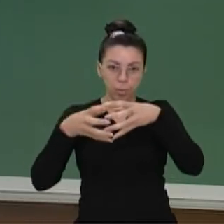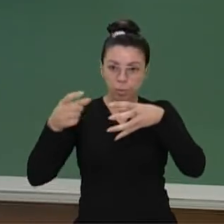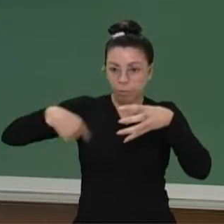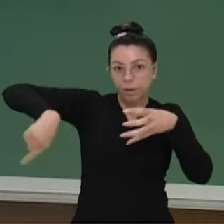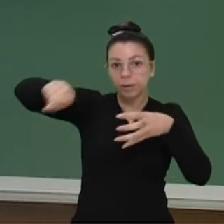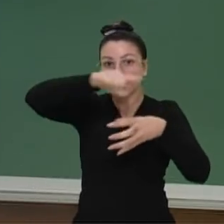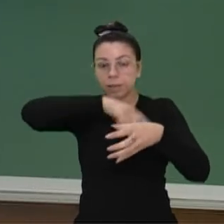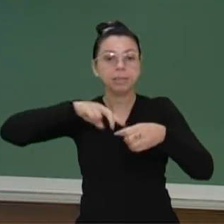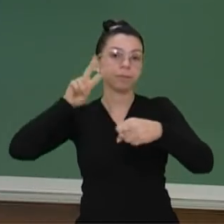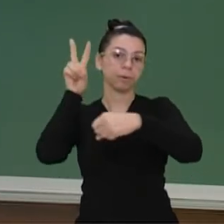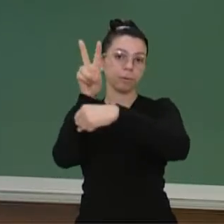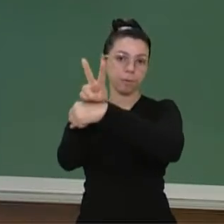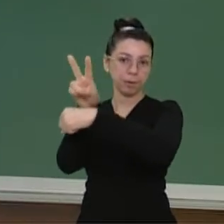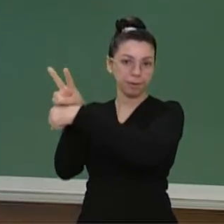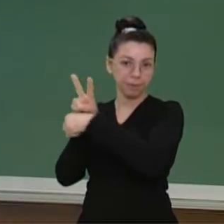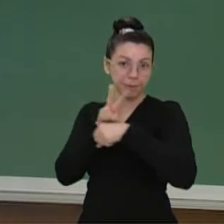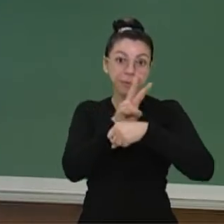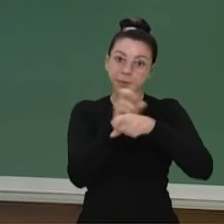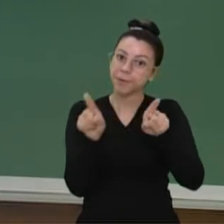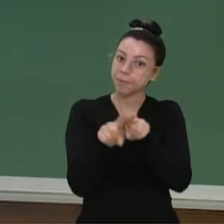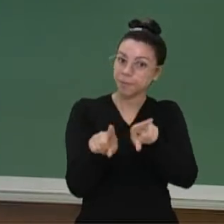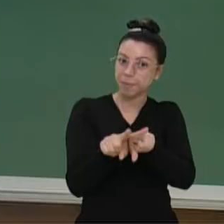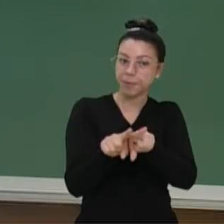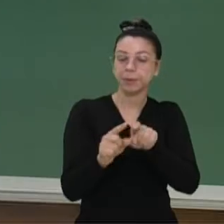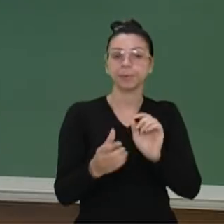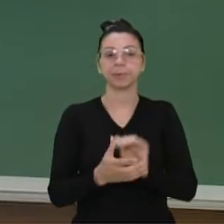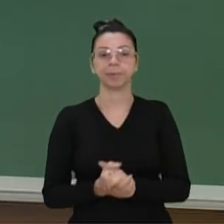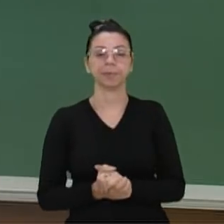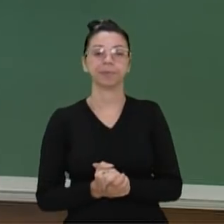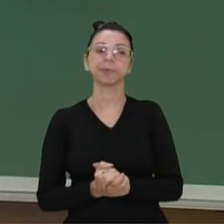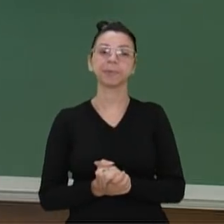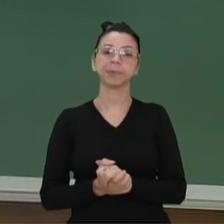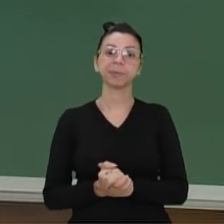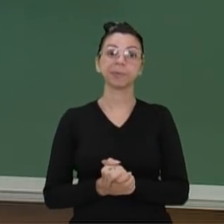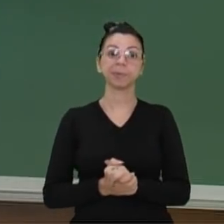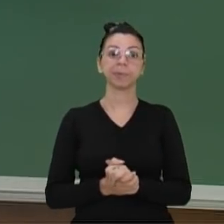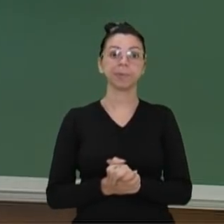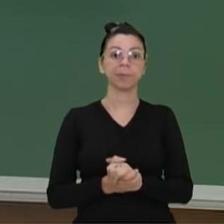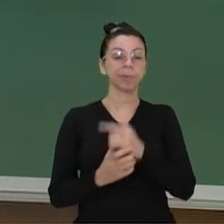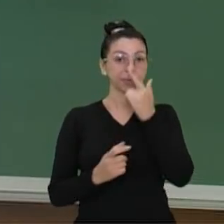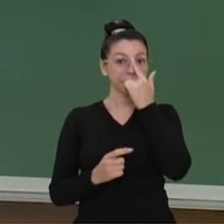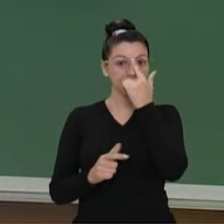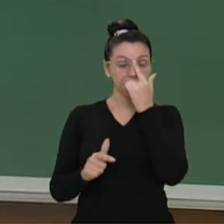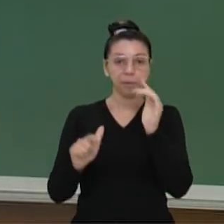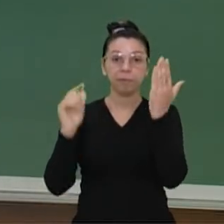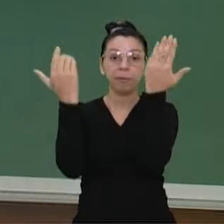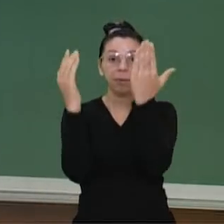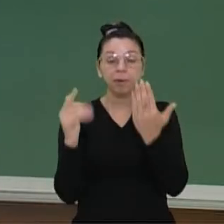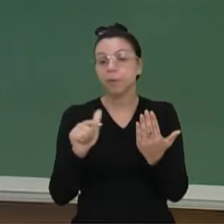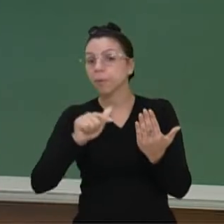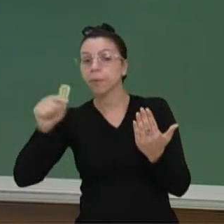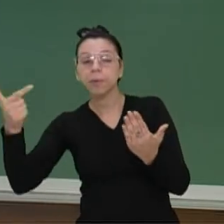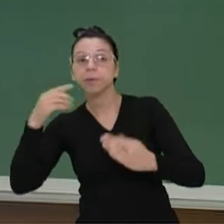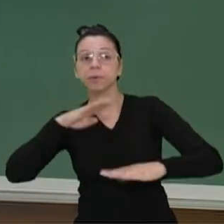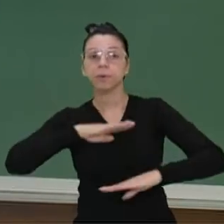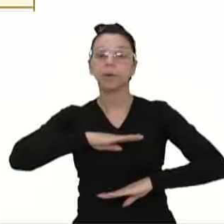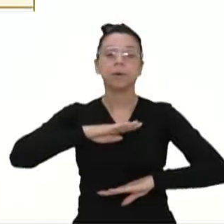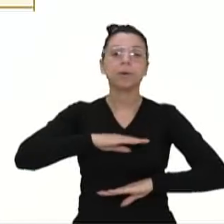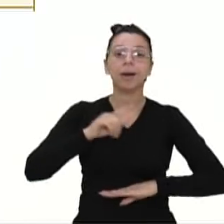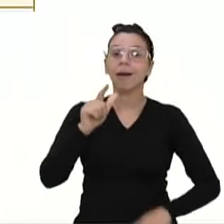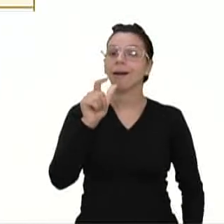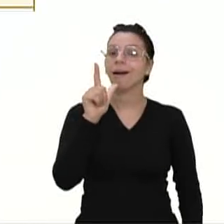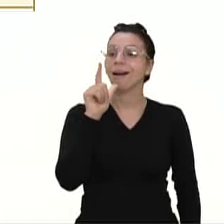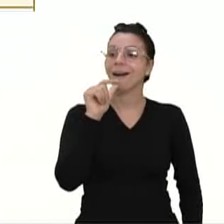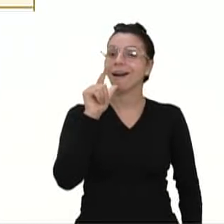Vocês não estão vendo, mas a turma tá tudo aqui, ó. Beleza? Vamos analisar outra situação agora. Olha só, consumo de